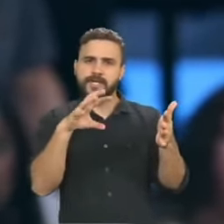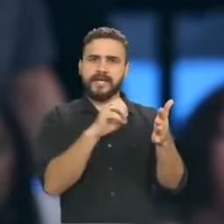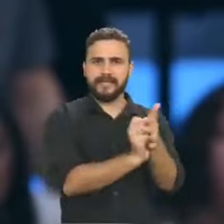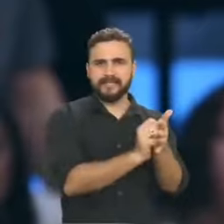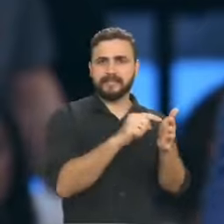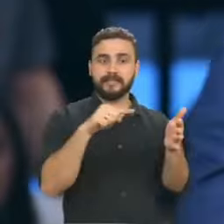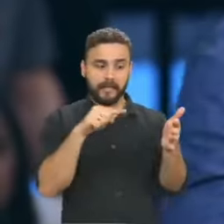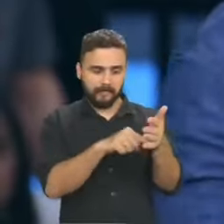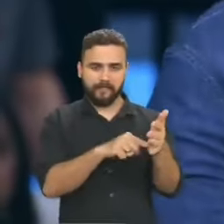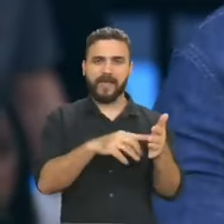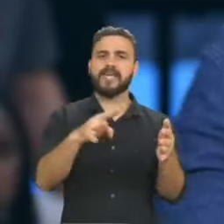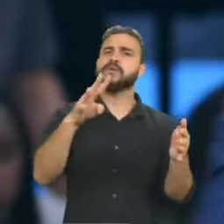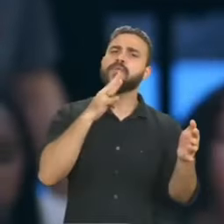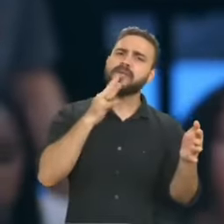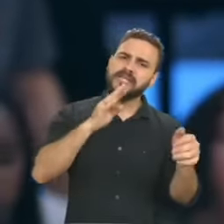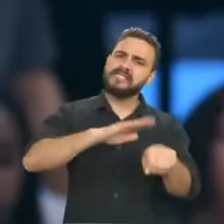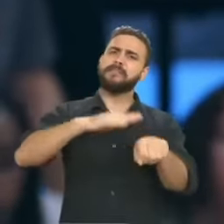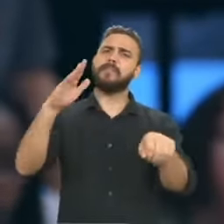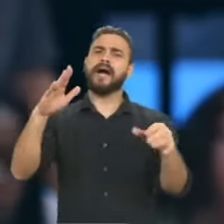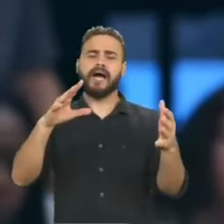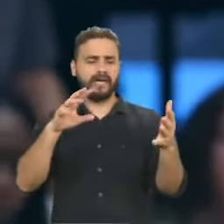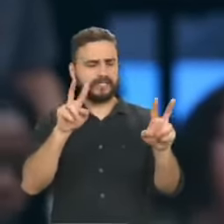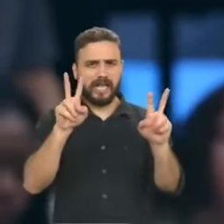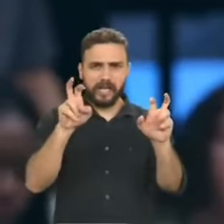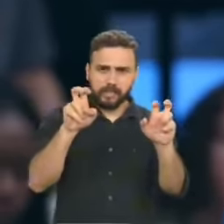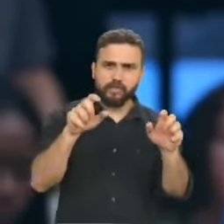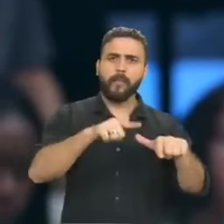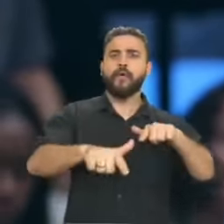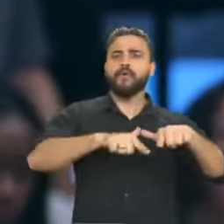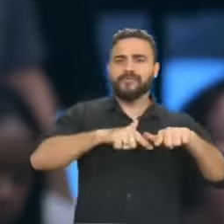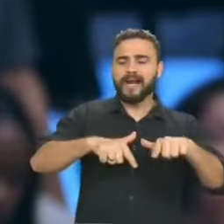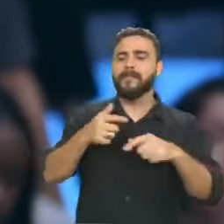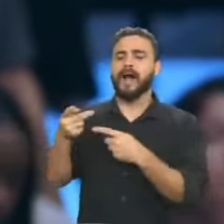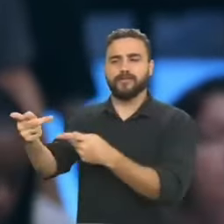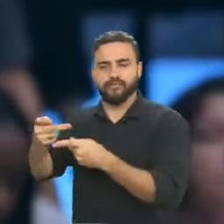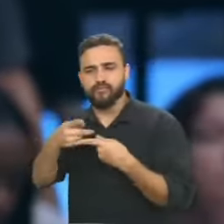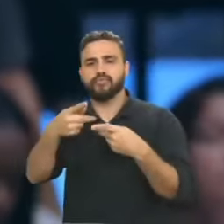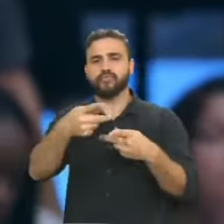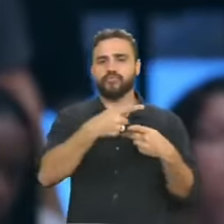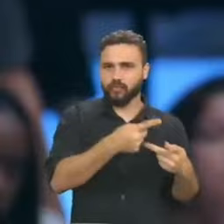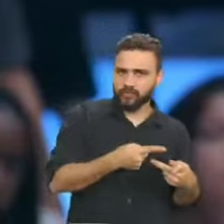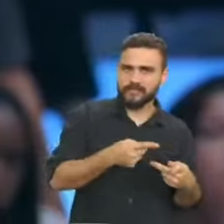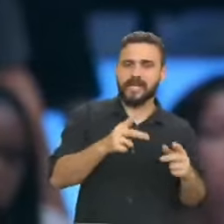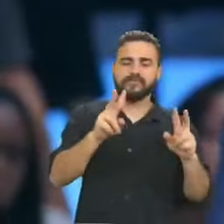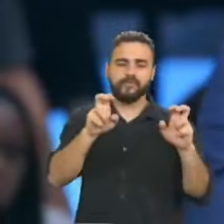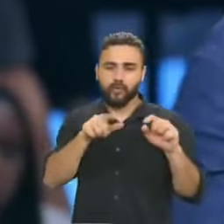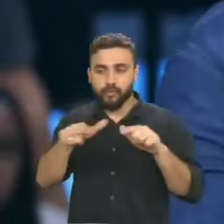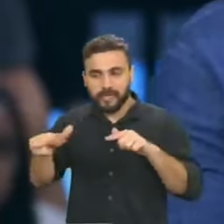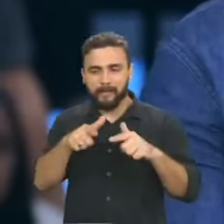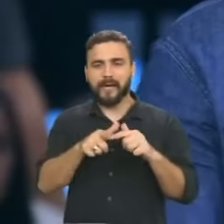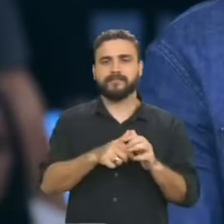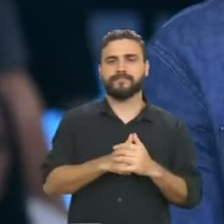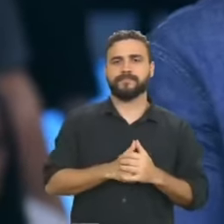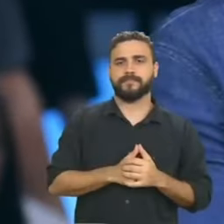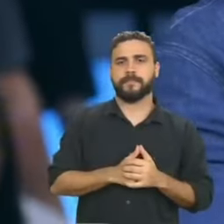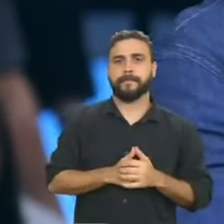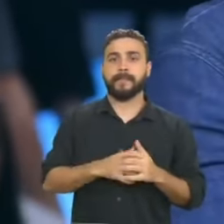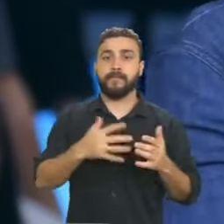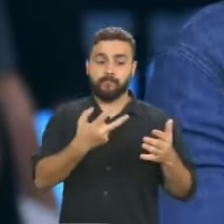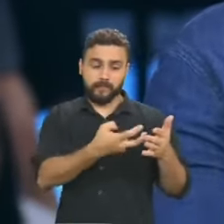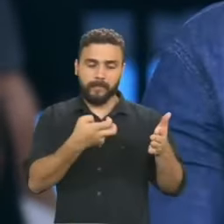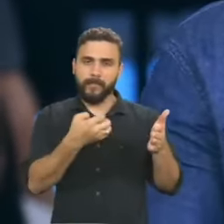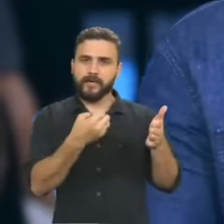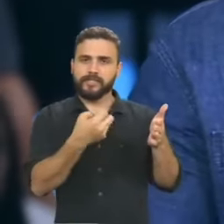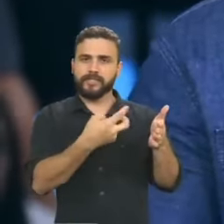o intuito aqui, a gente mostrar um pouco do que Deus está fazendo no Brasil e no mundo, e se você quer participar de alguma forma. O Breno falou ontem uma frase, não sei se